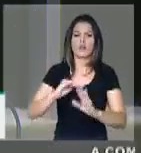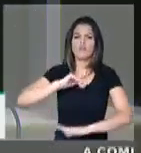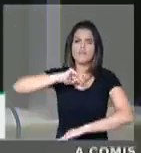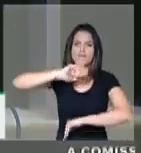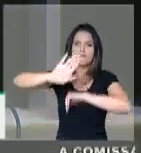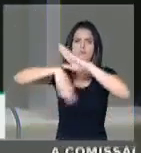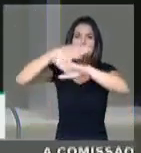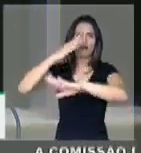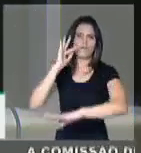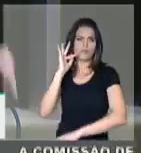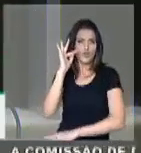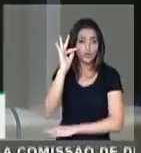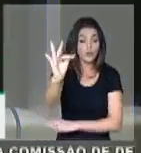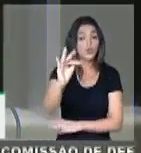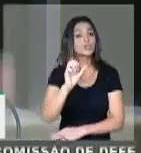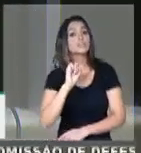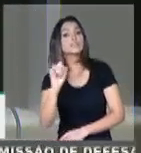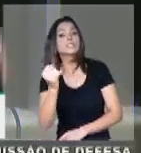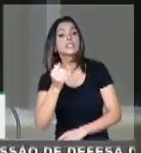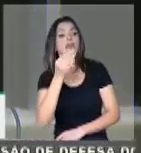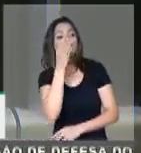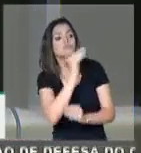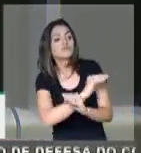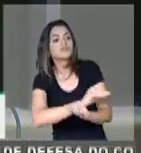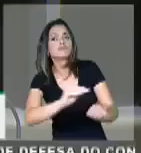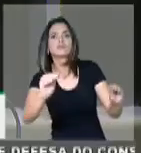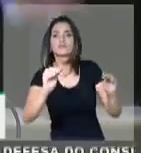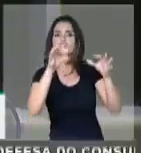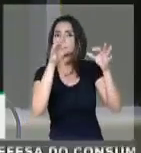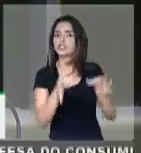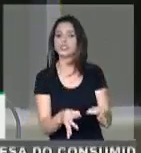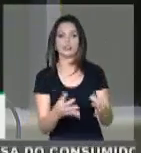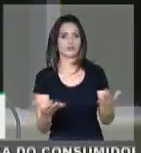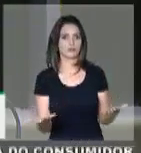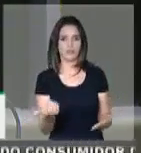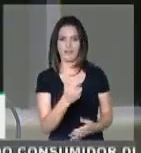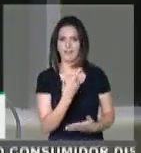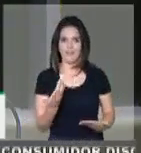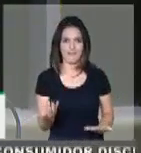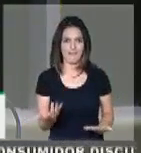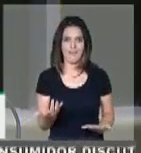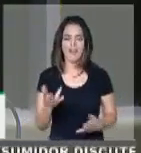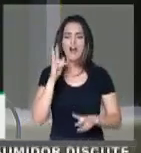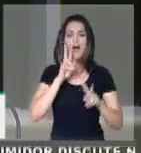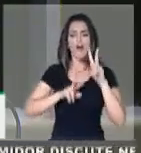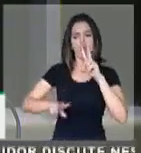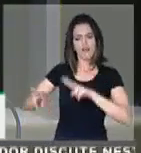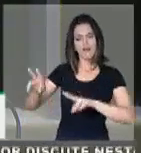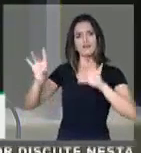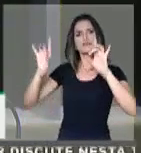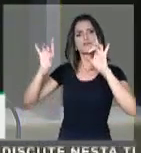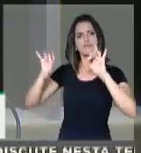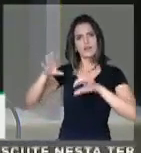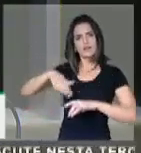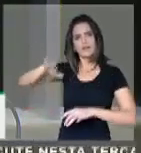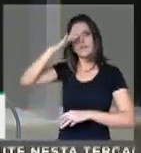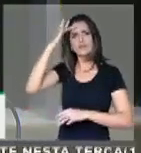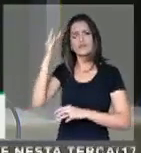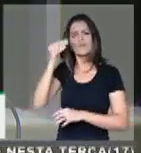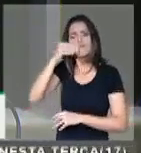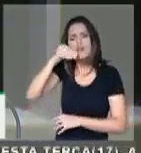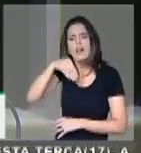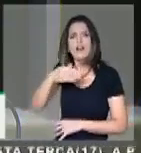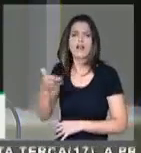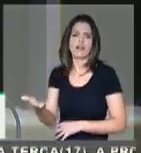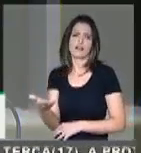ao desenvolvimento, se nós não tivermos justiça social, um olhar especial para os mais